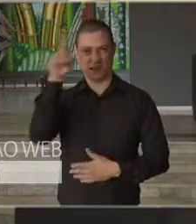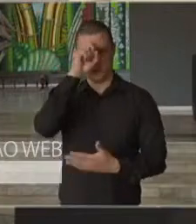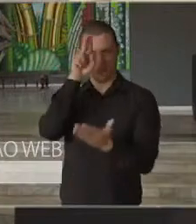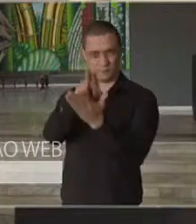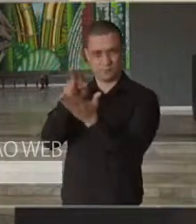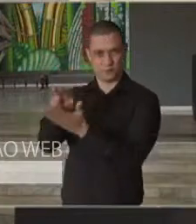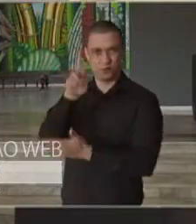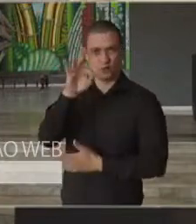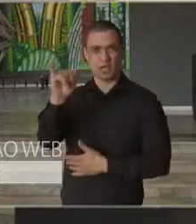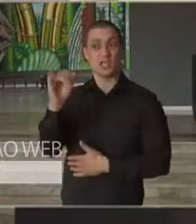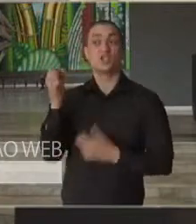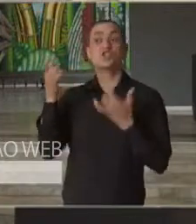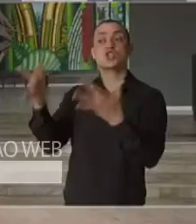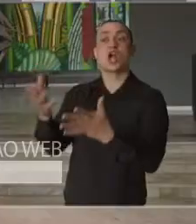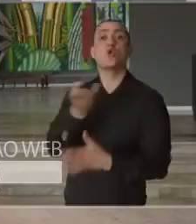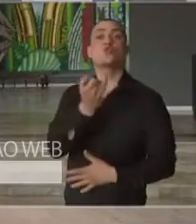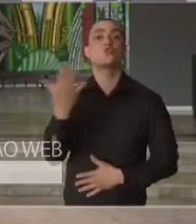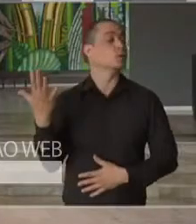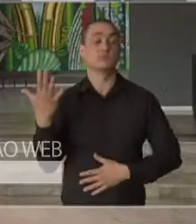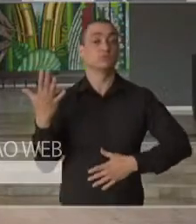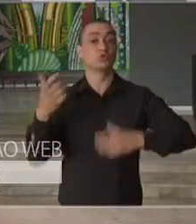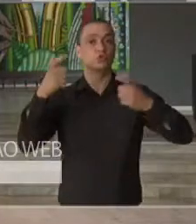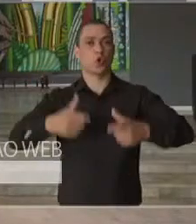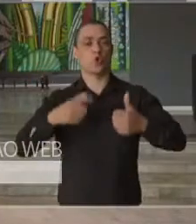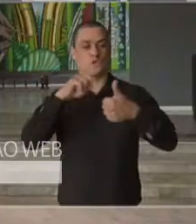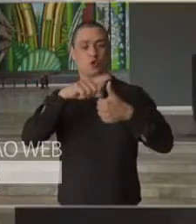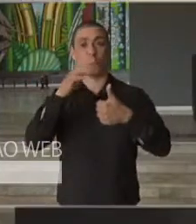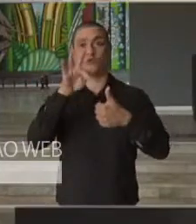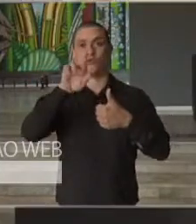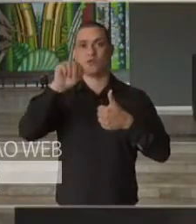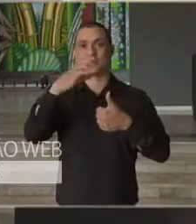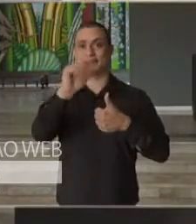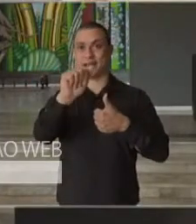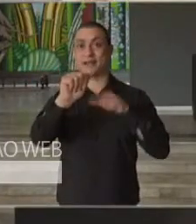UTI, como vocês podem verificar, somente a região de Franca ainda tem